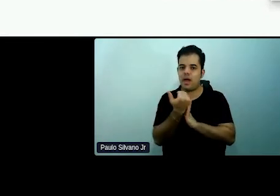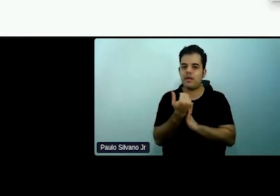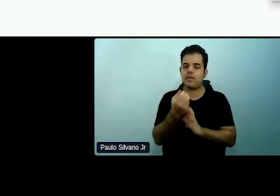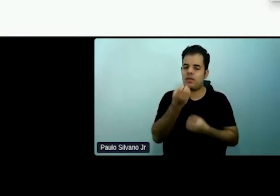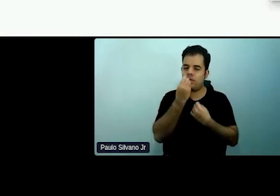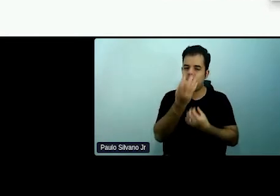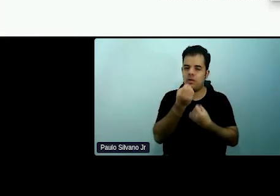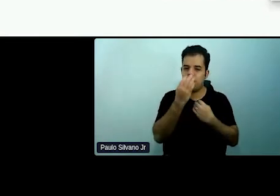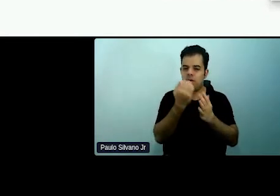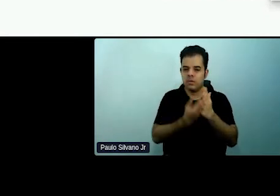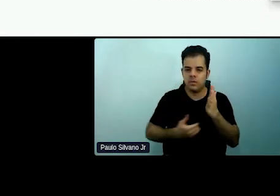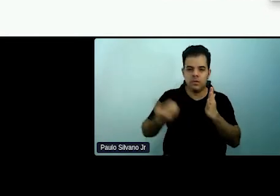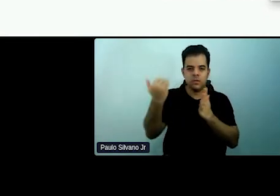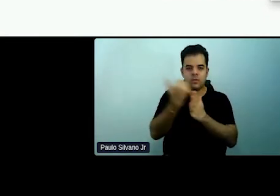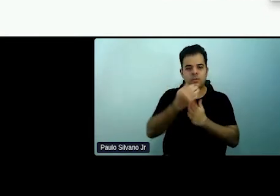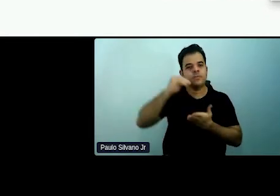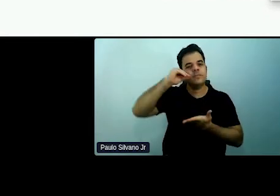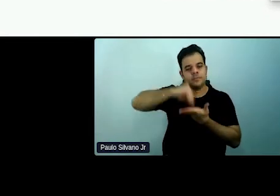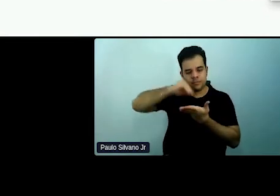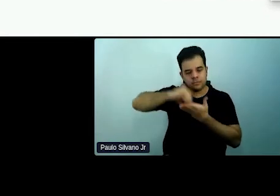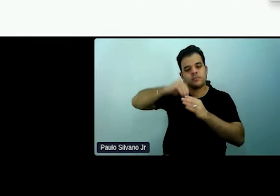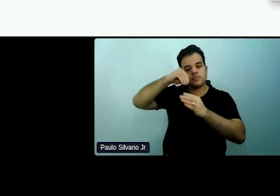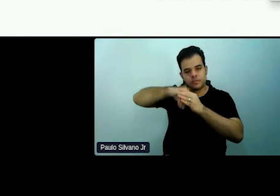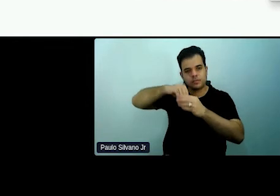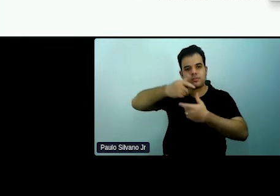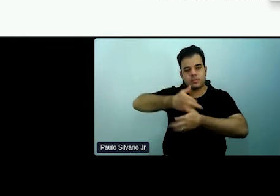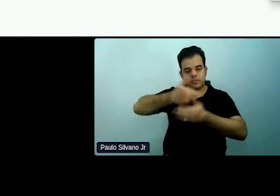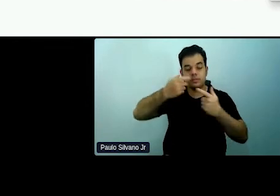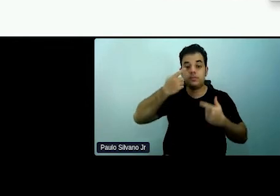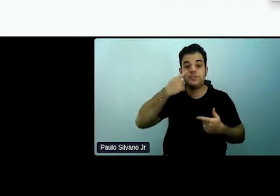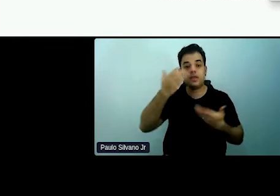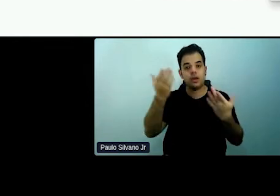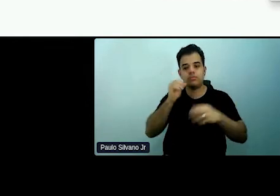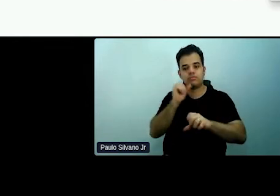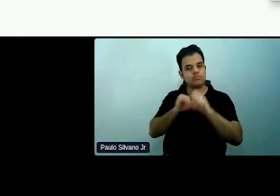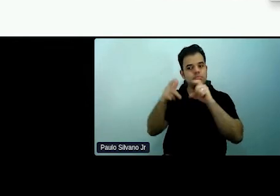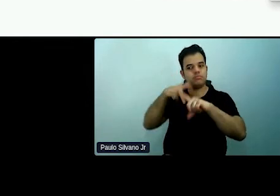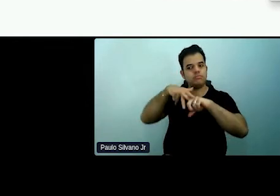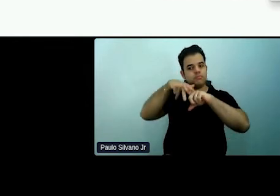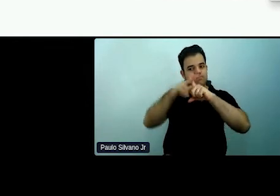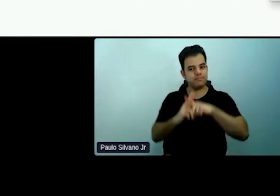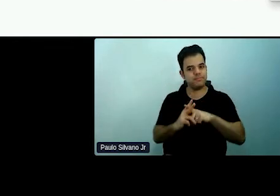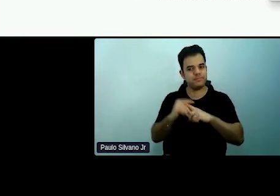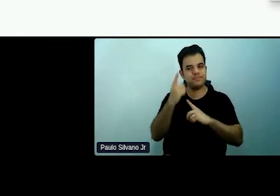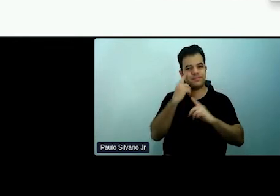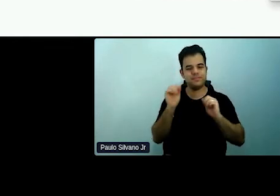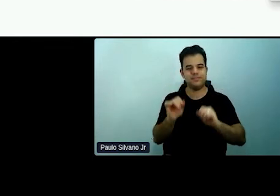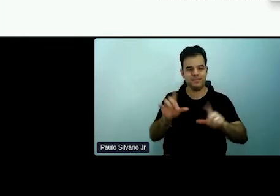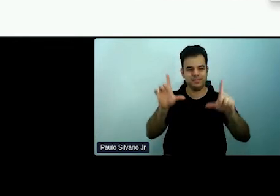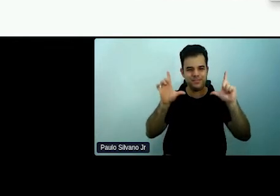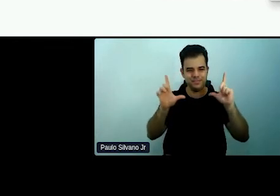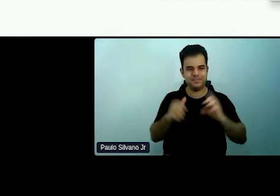que faltam ali nos elementos. E aí roda o vídeo com a correção, dedinho. Espaço.